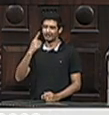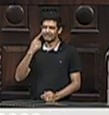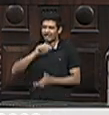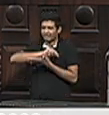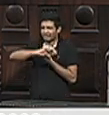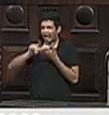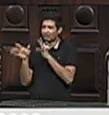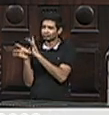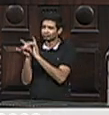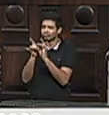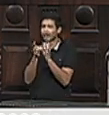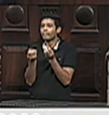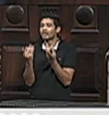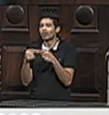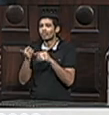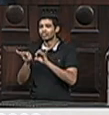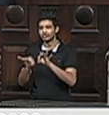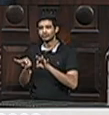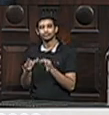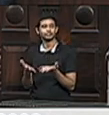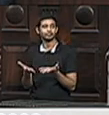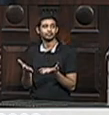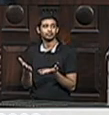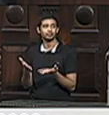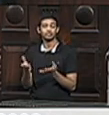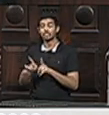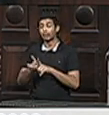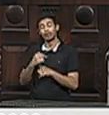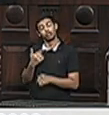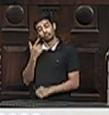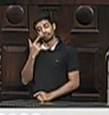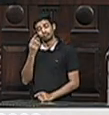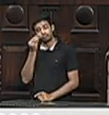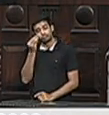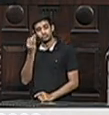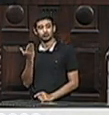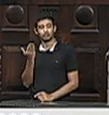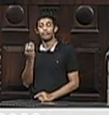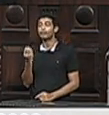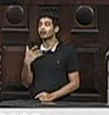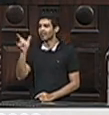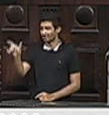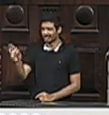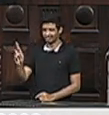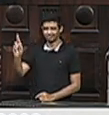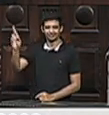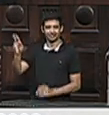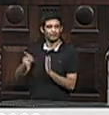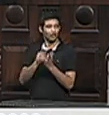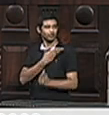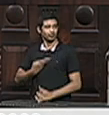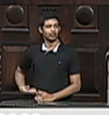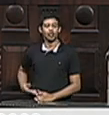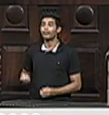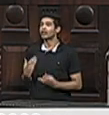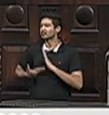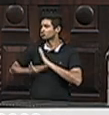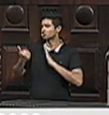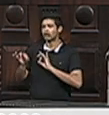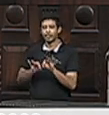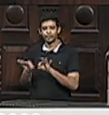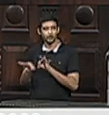razoável. Essa representação, para ela ser legítima, ela tem que ser feita pelos patrões e pelos empregados. Por isso, senhor